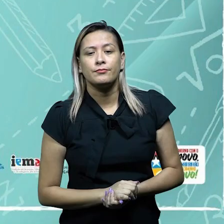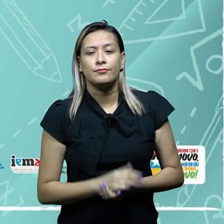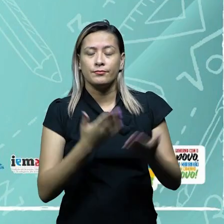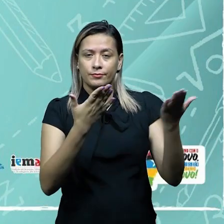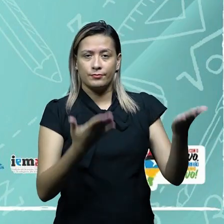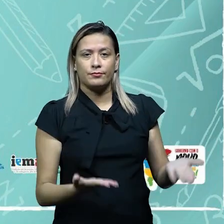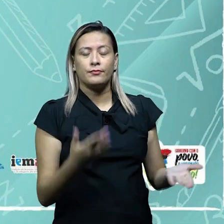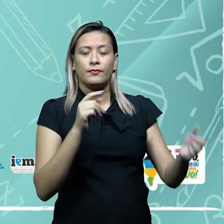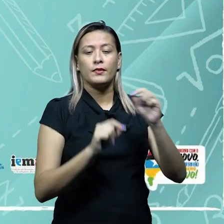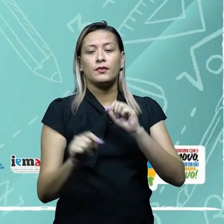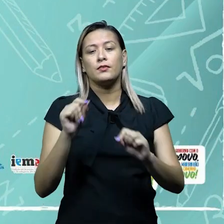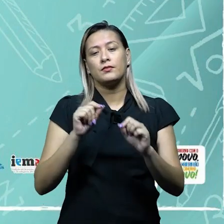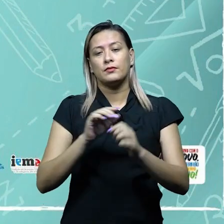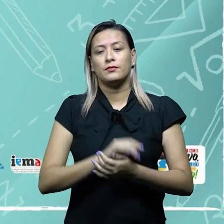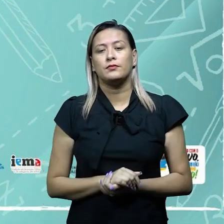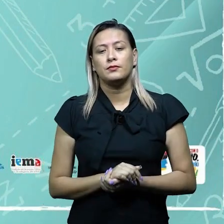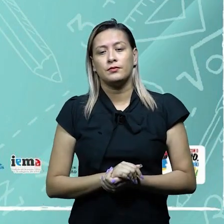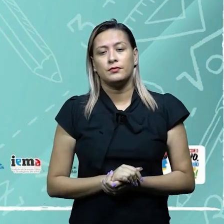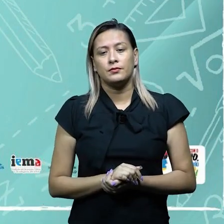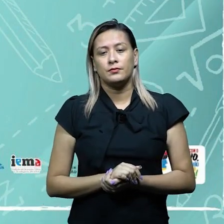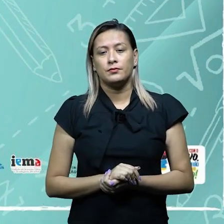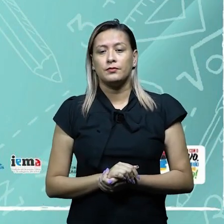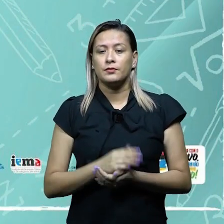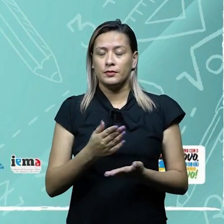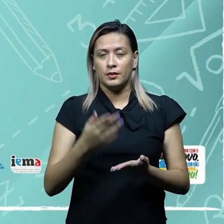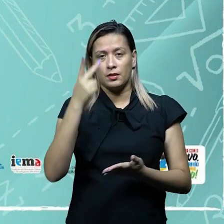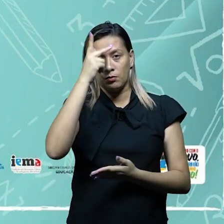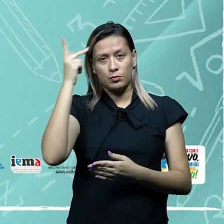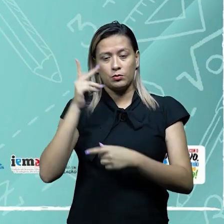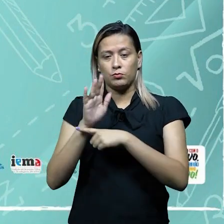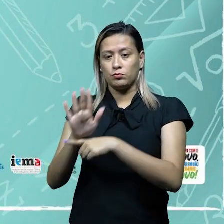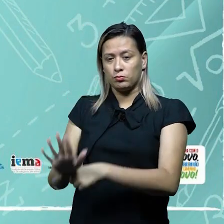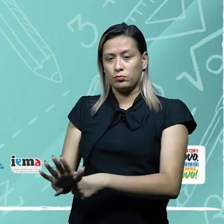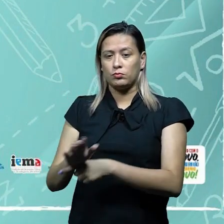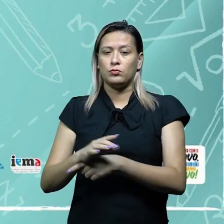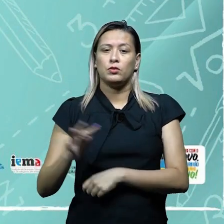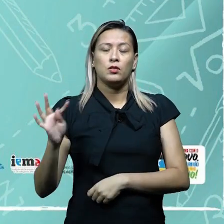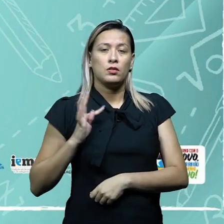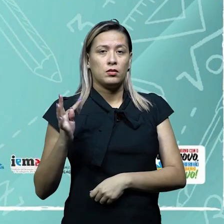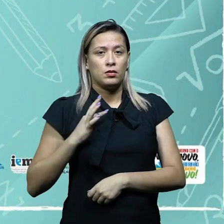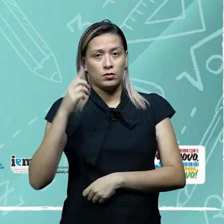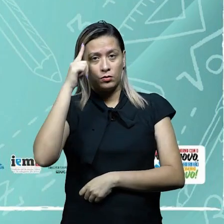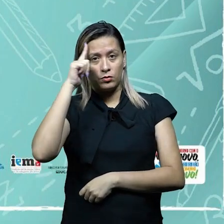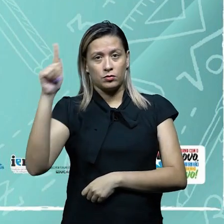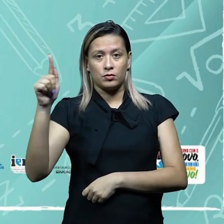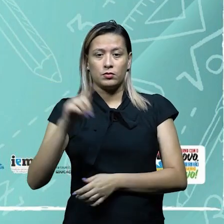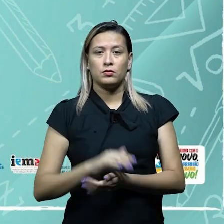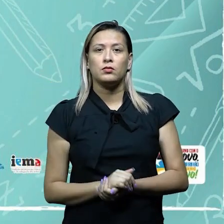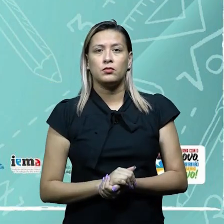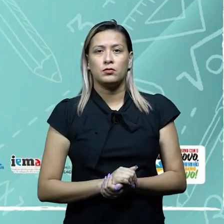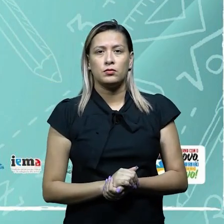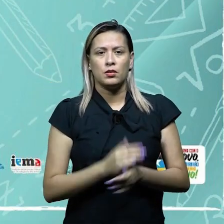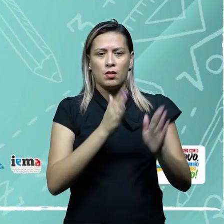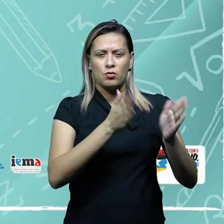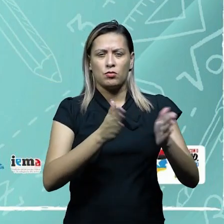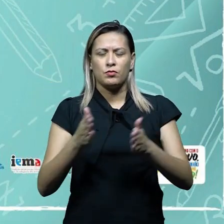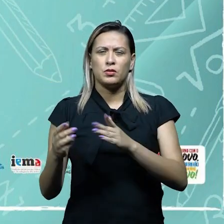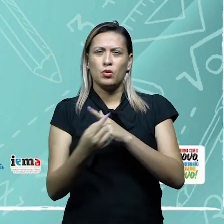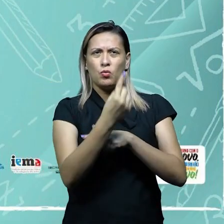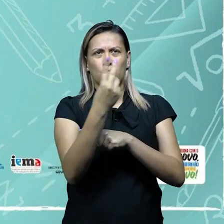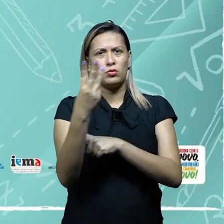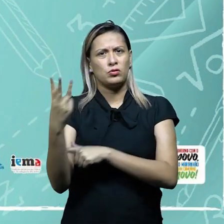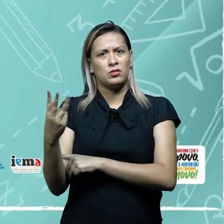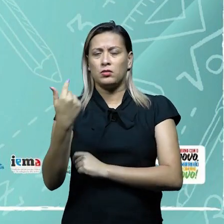ilustro isso aqui para vocês. O que seria o vertical? Eu tenho auxiliar técnico e gerente. Eu já não tenho mais